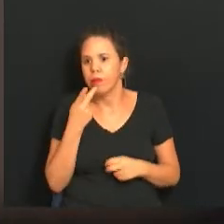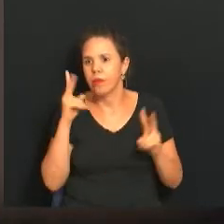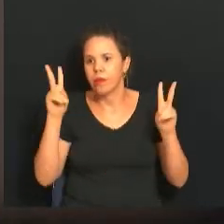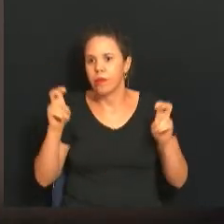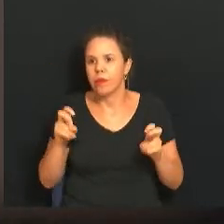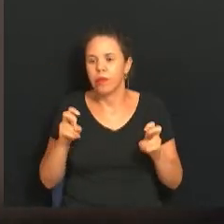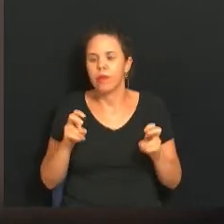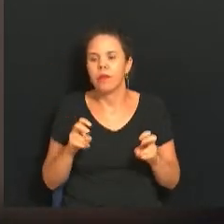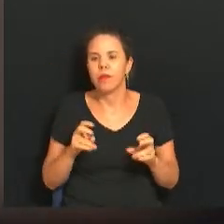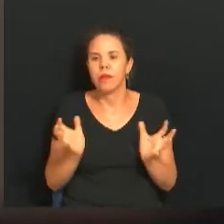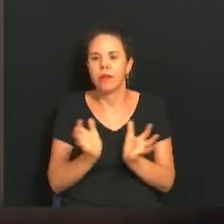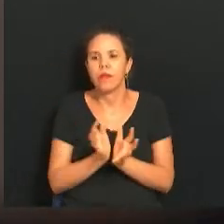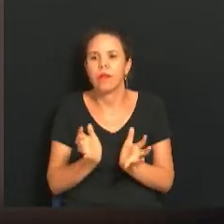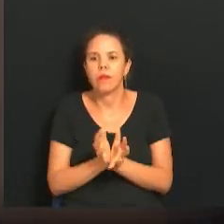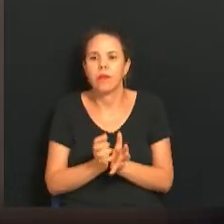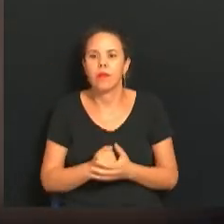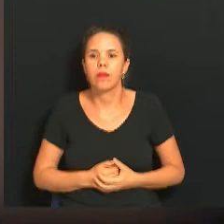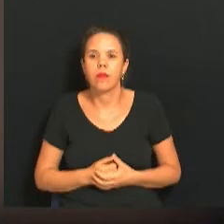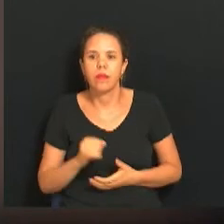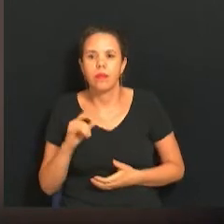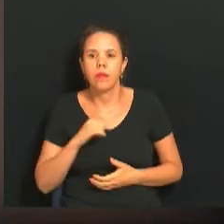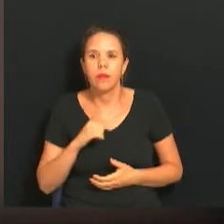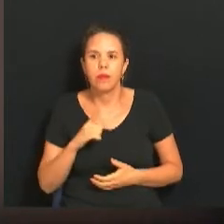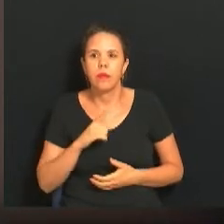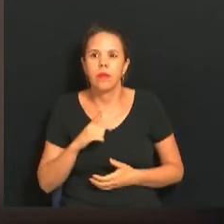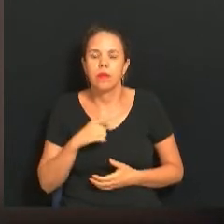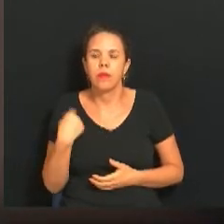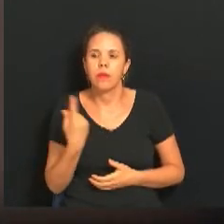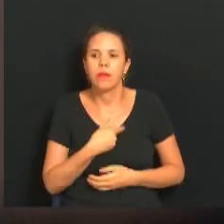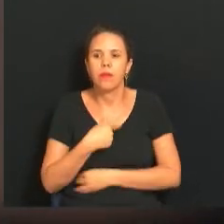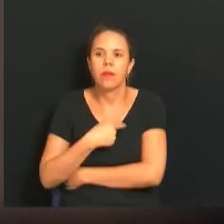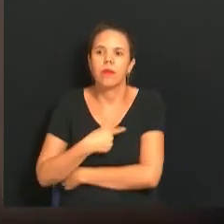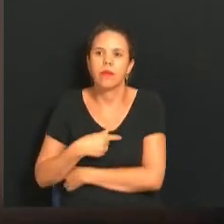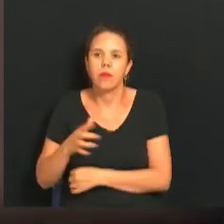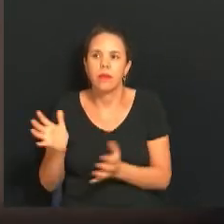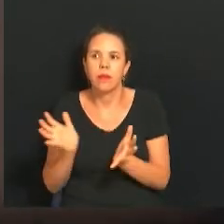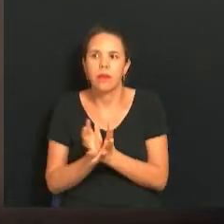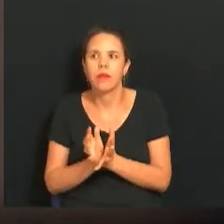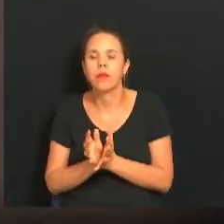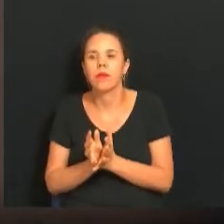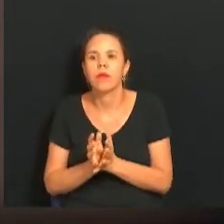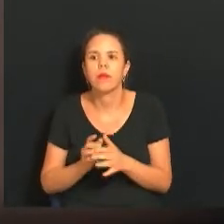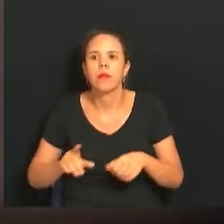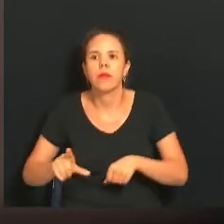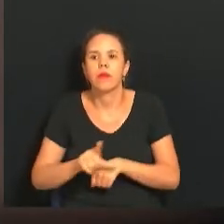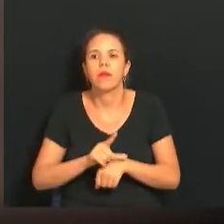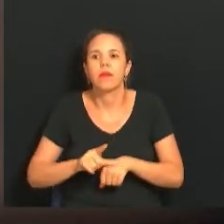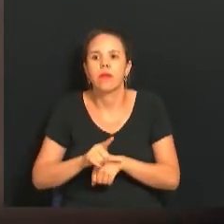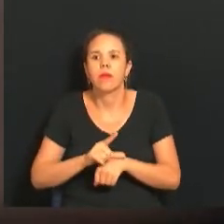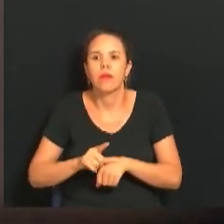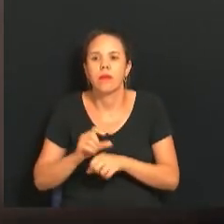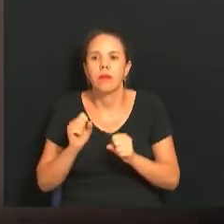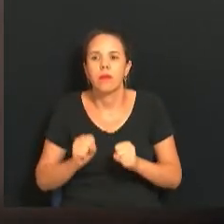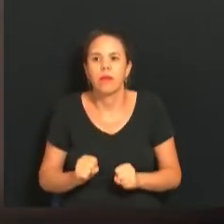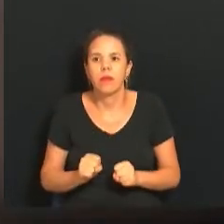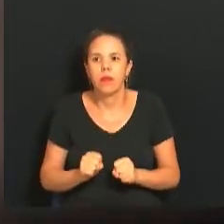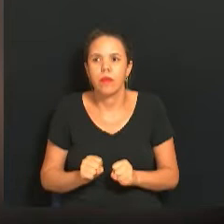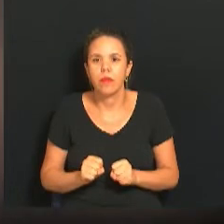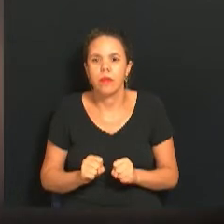da comissão. Se tem algo que a nossa comissão, se tem algo que o legislativo pode